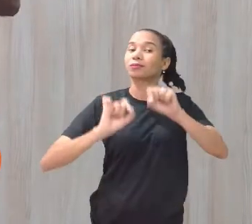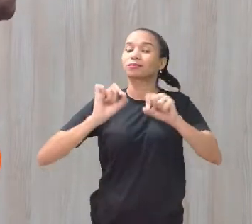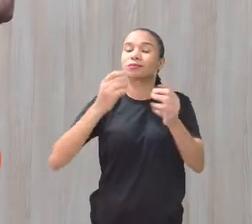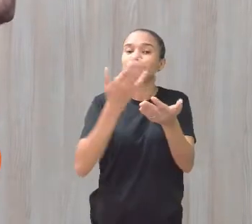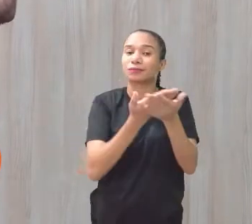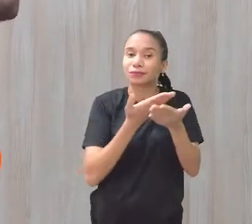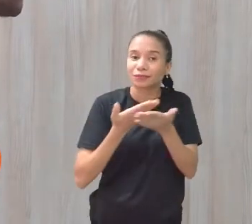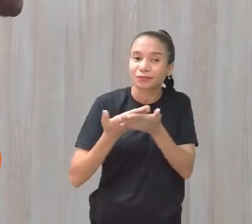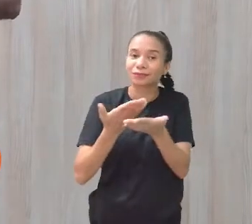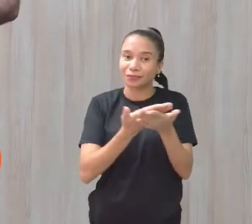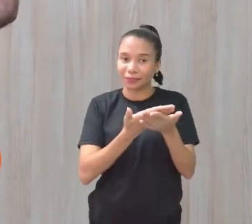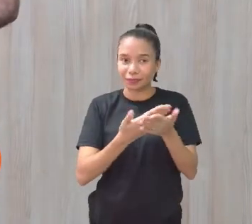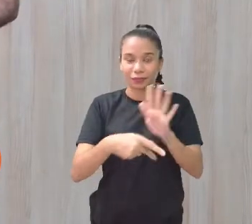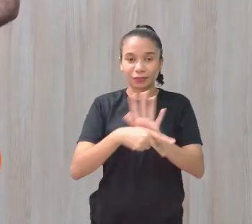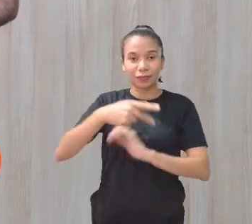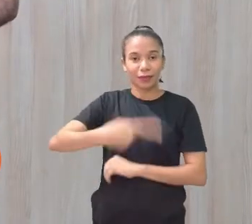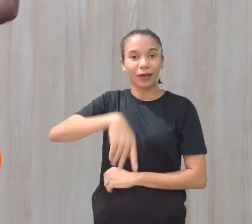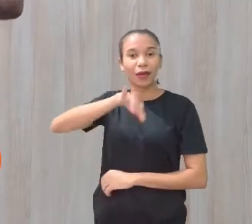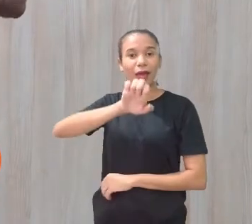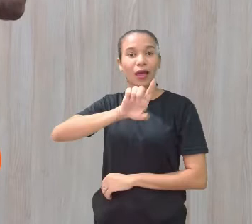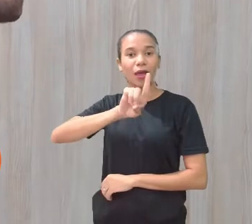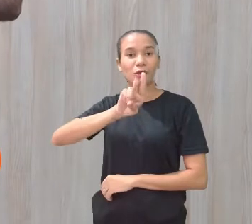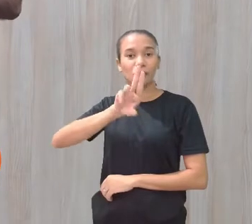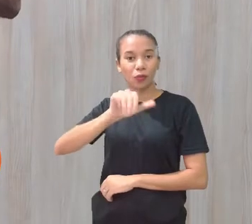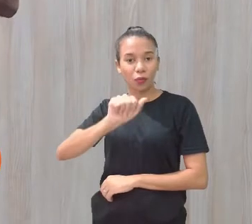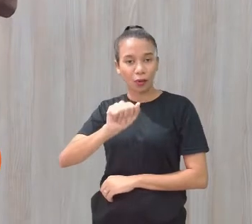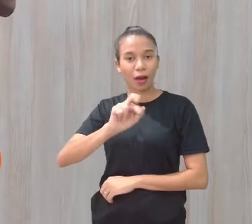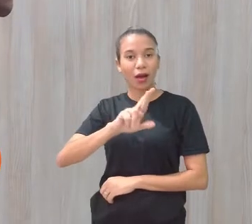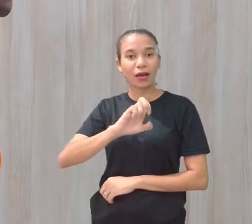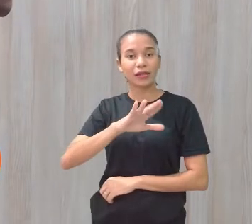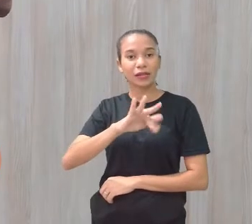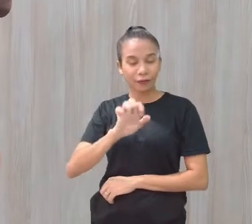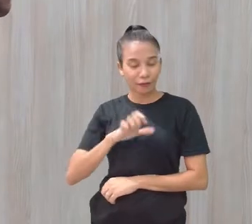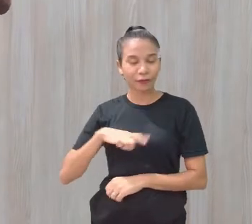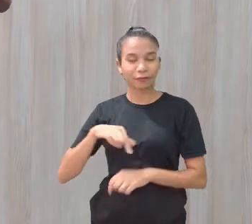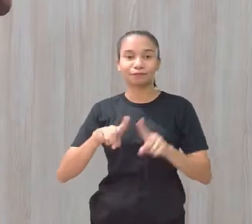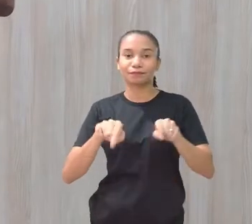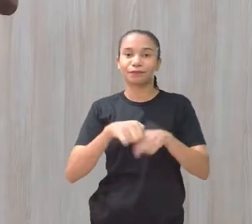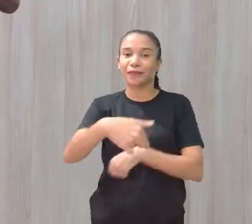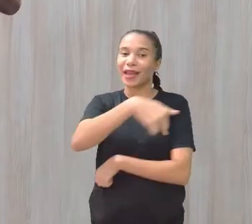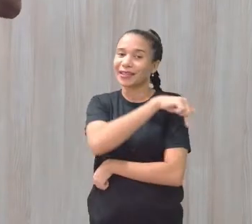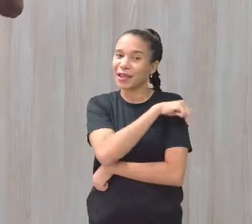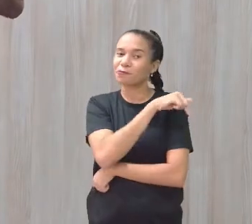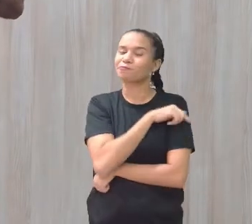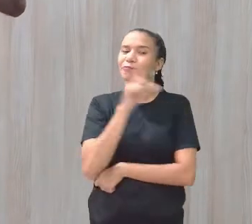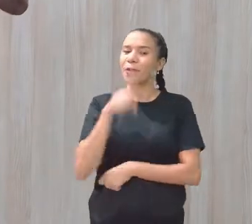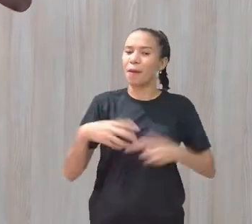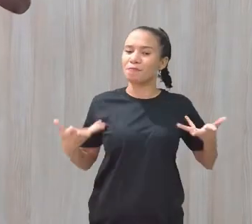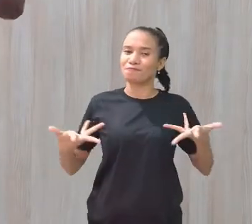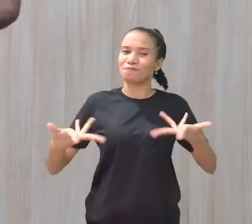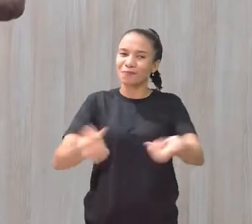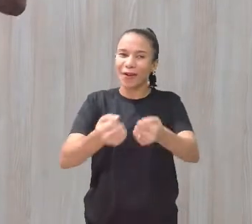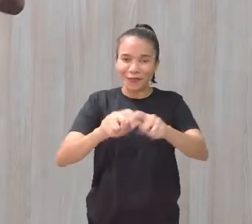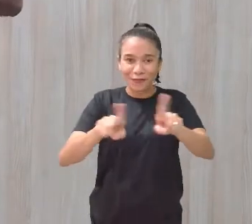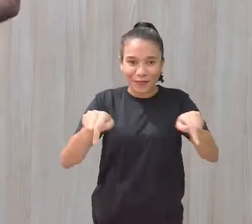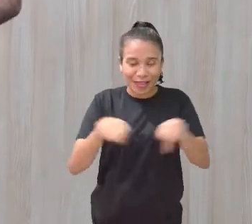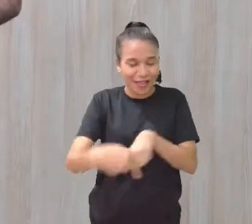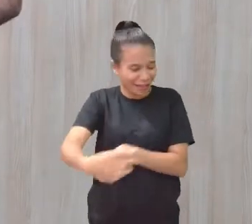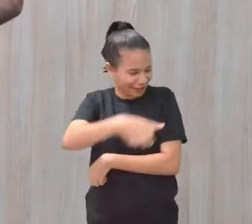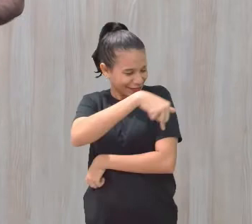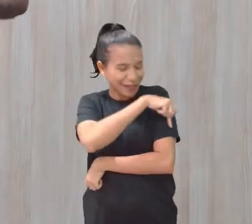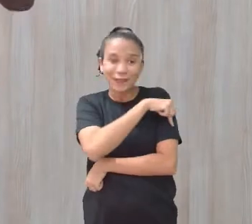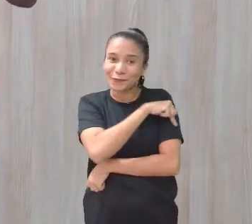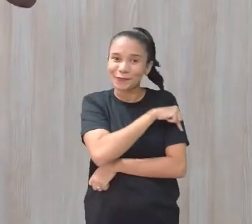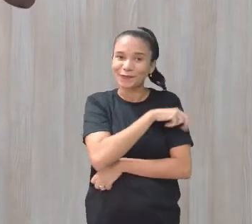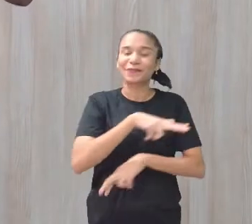uma aula do Educa Recife para as turmas do 7º ano, essa turma maravilhosa do 7º